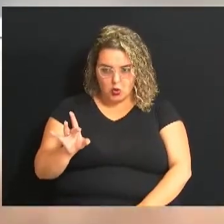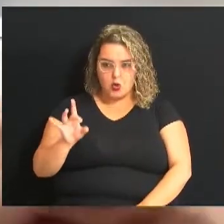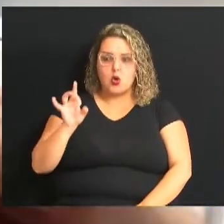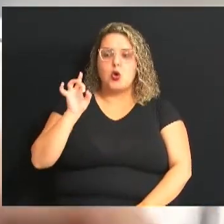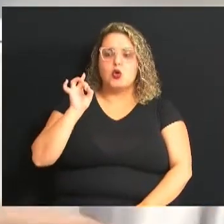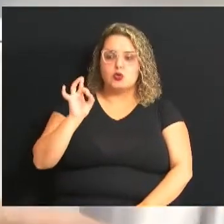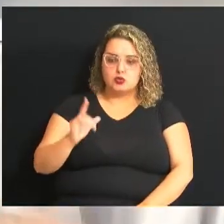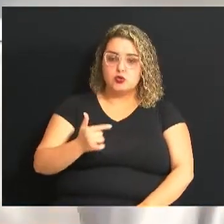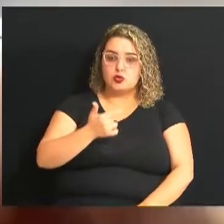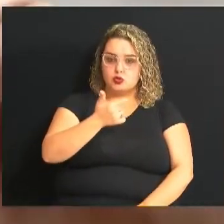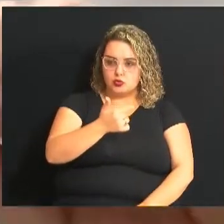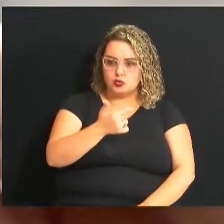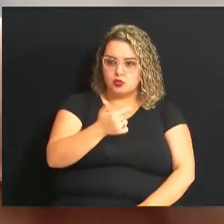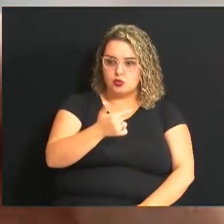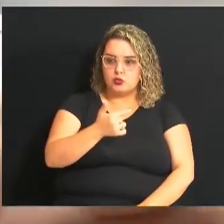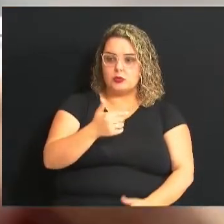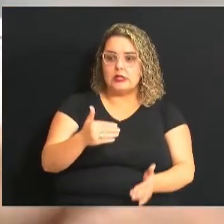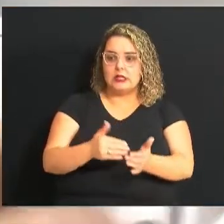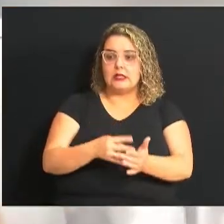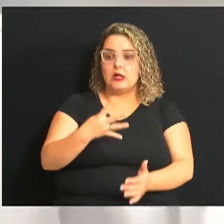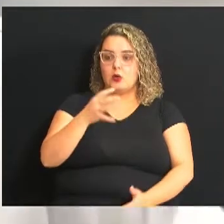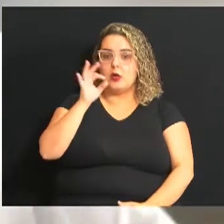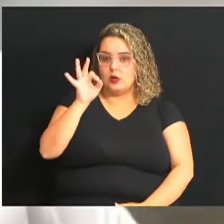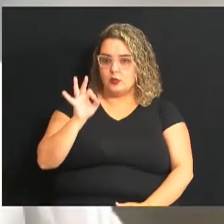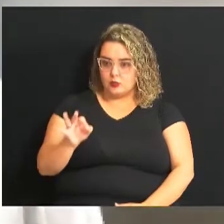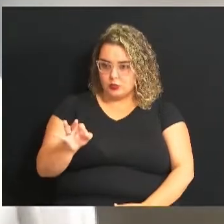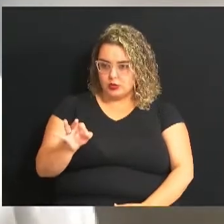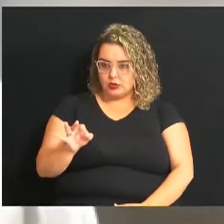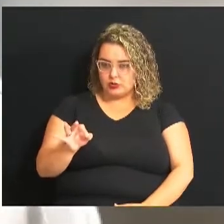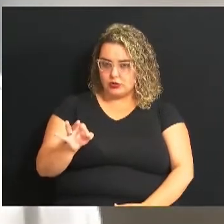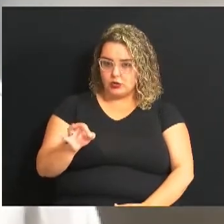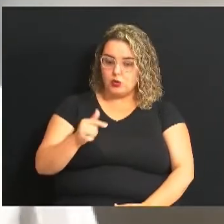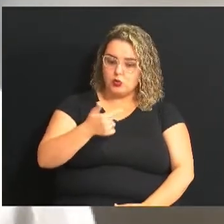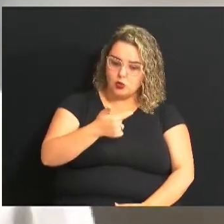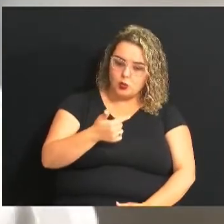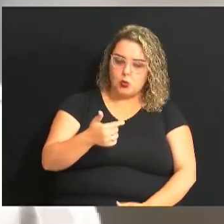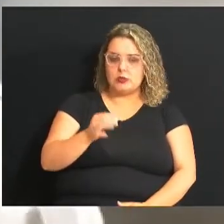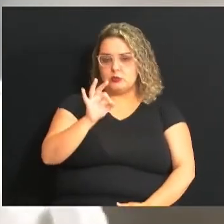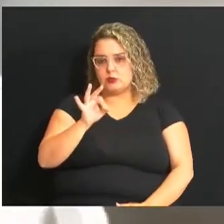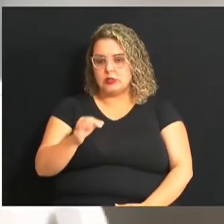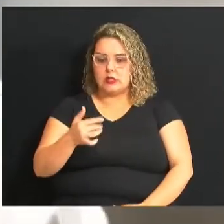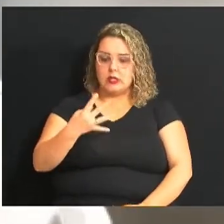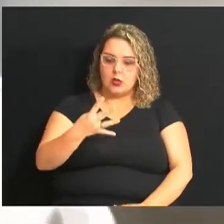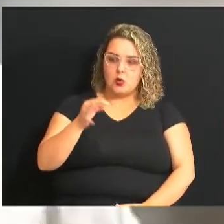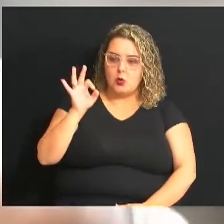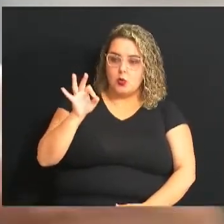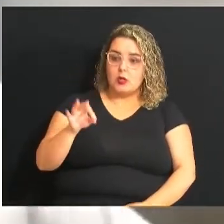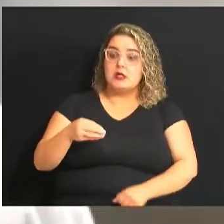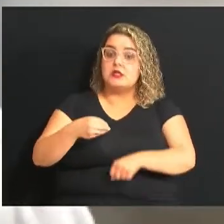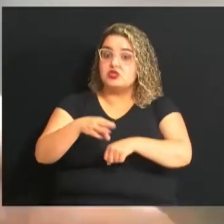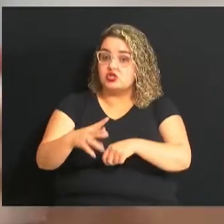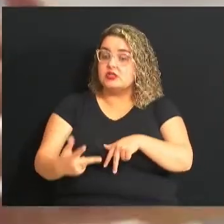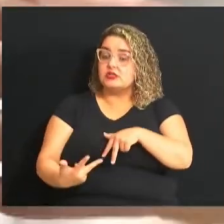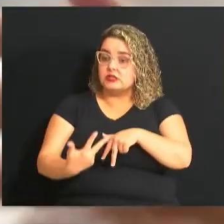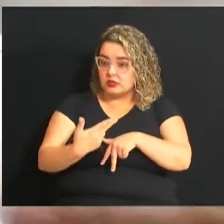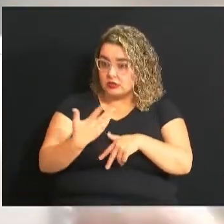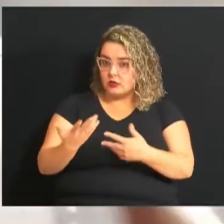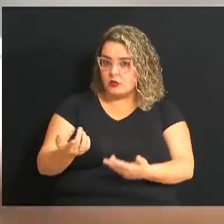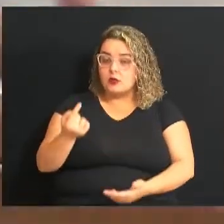a 4% dos pacientes que têm indicação cirúrgica. Então,